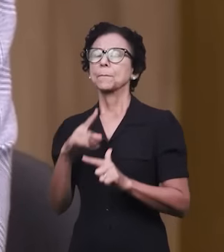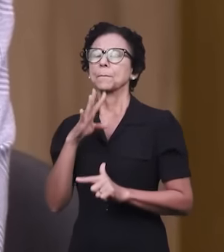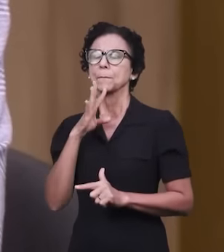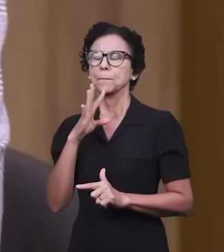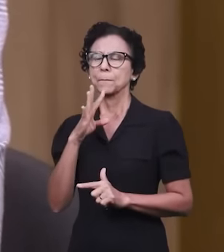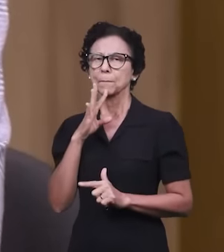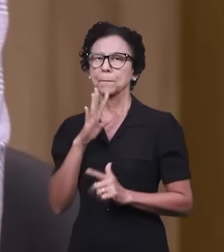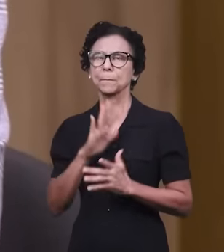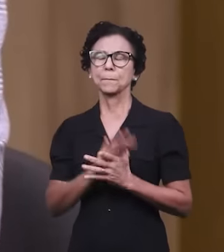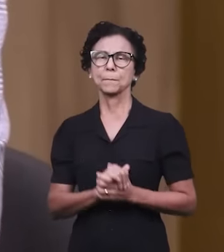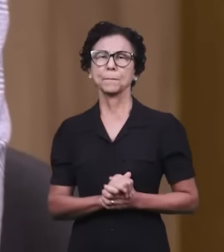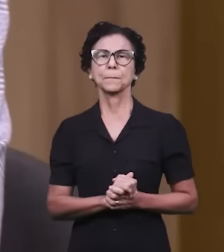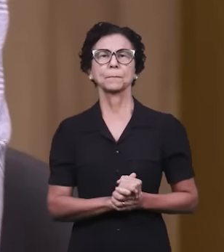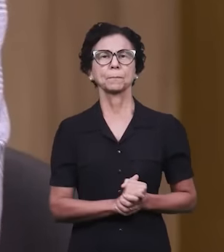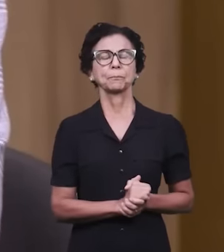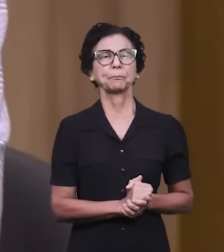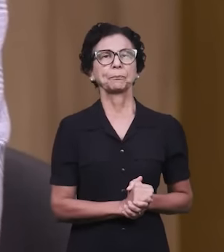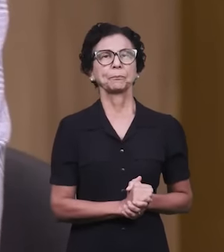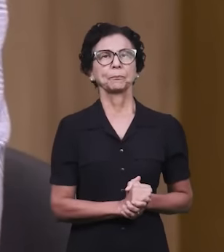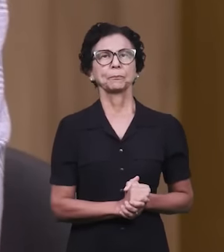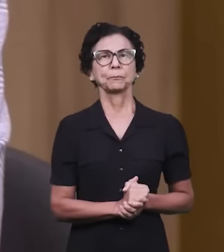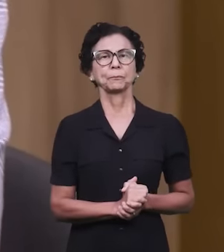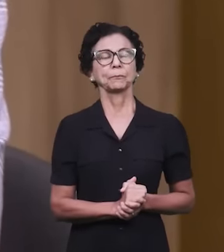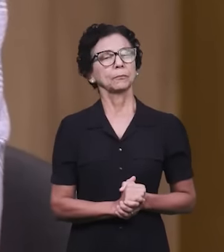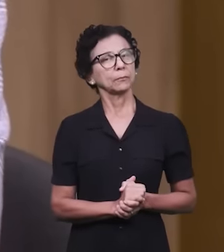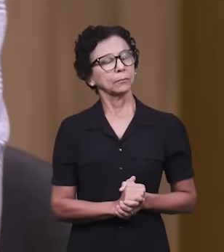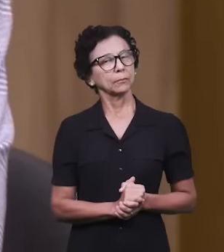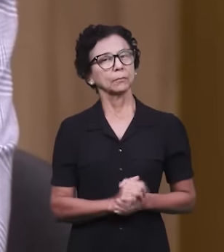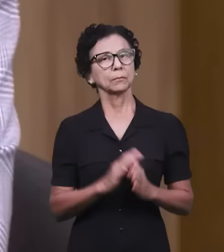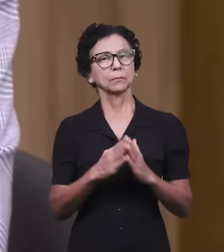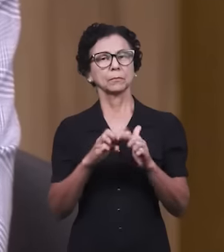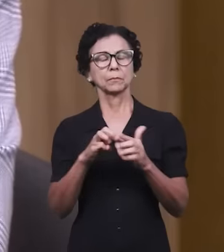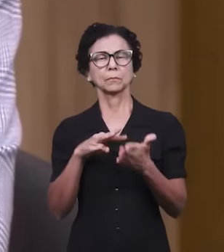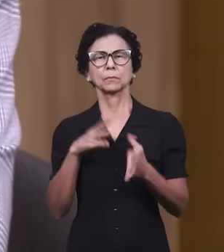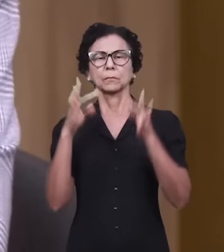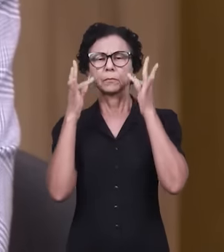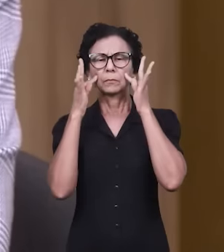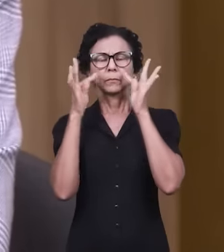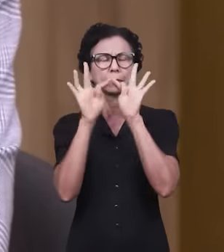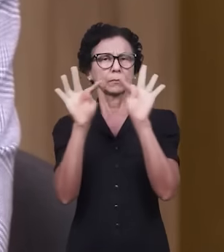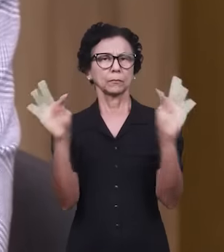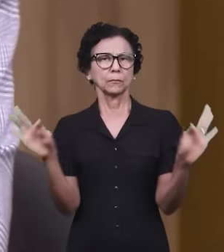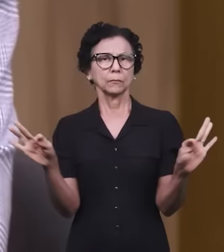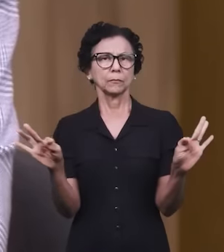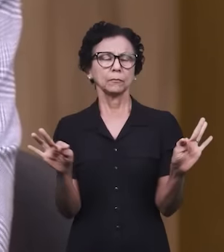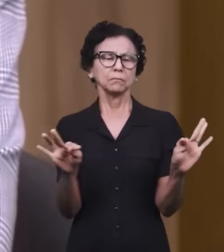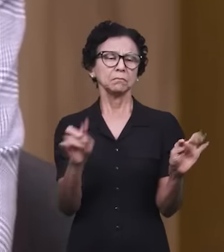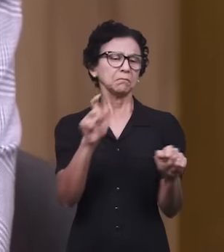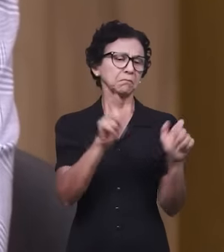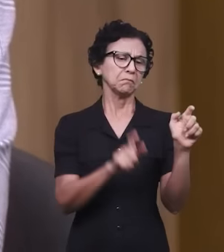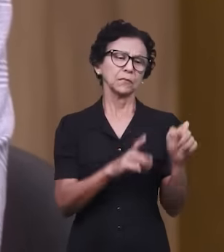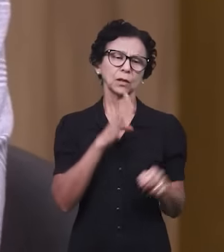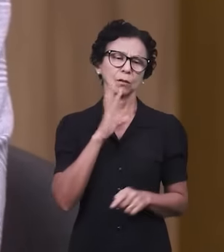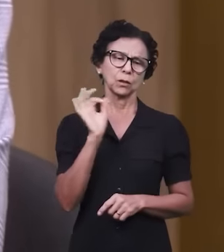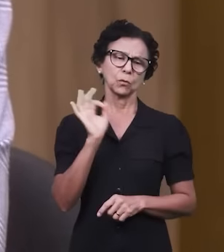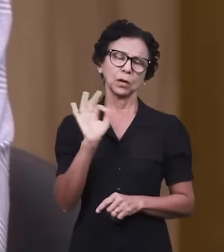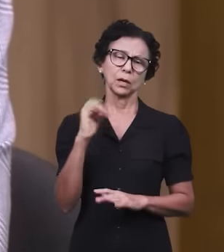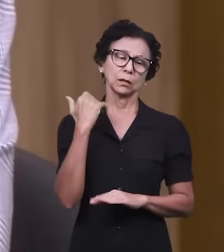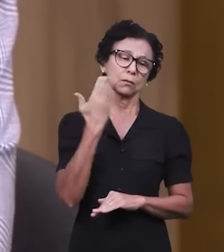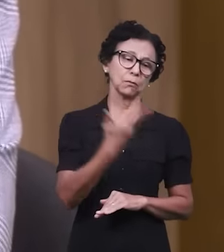tem um testemunho já dado. As pessoas às vezes não conhecem, às vezes a pessoa de